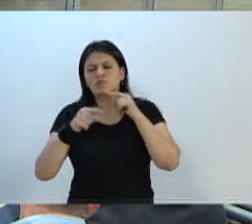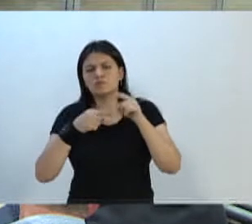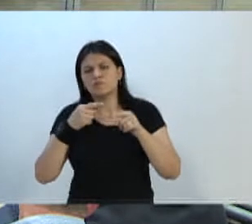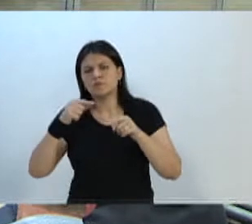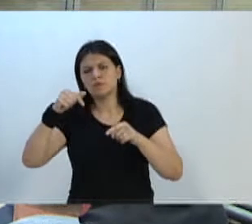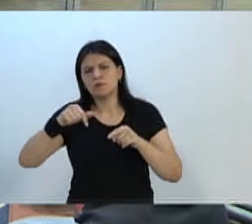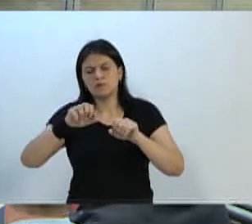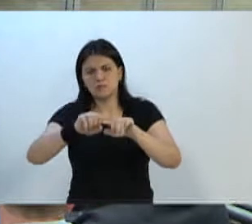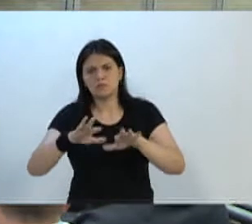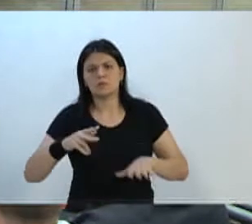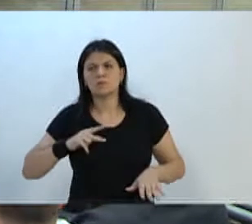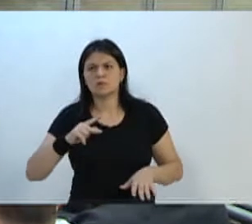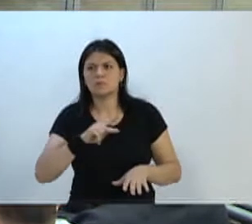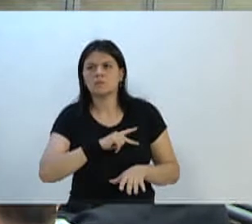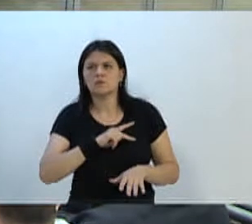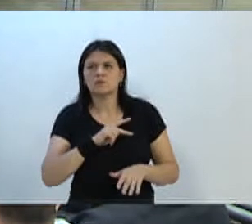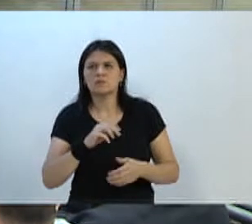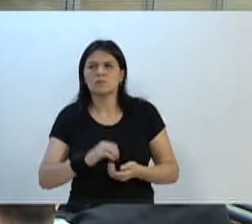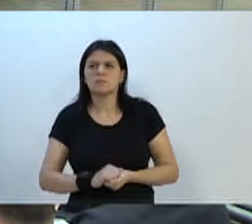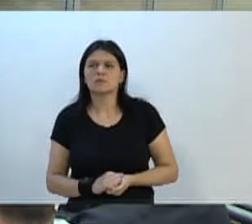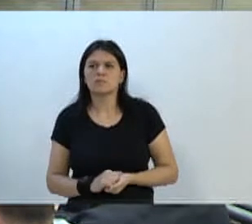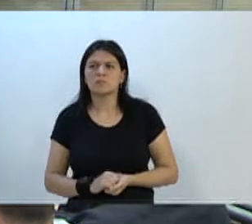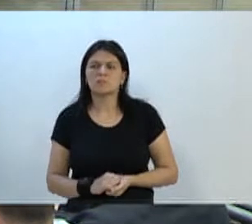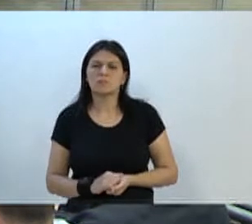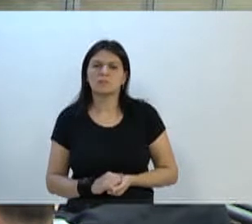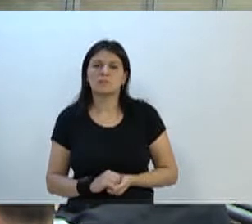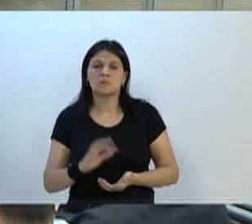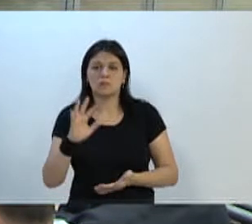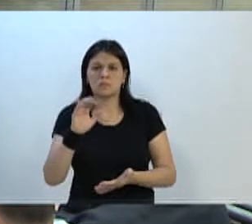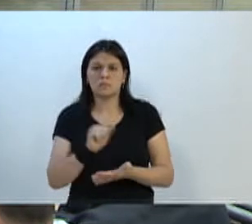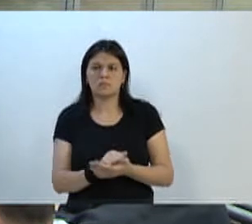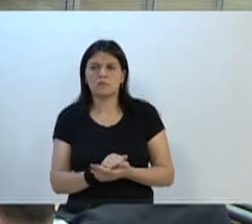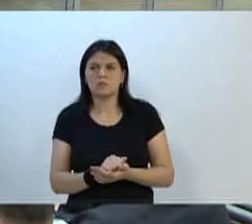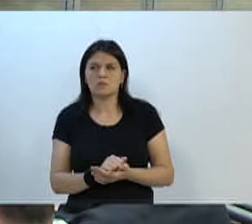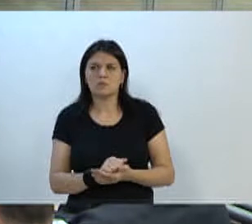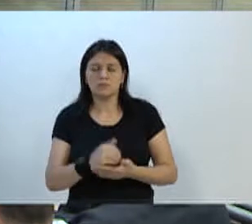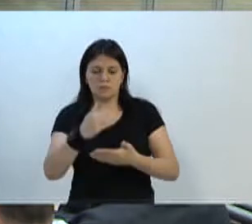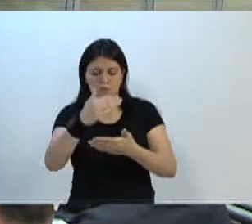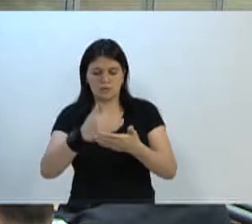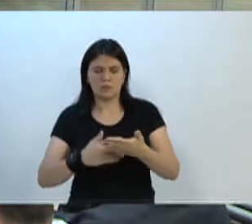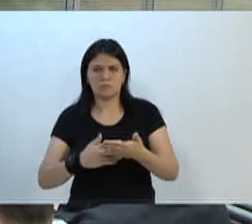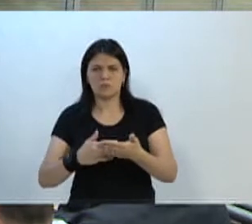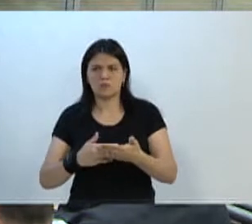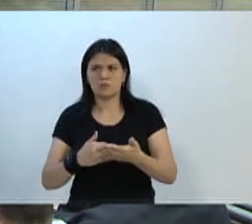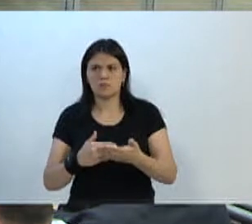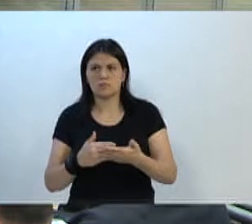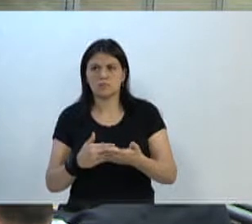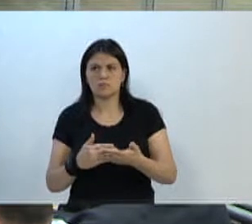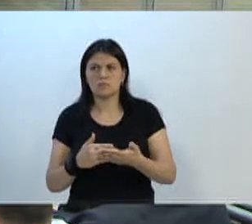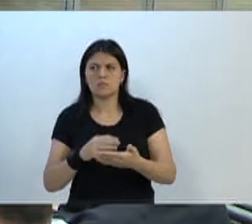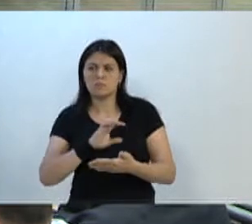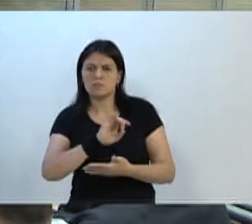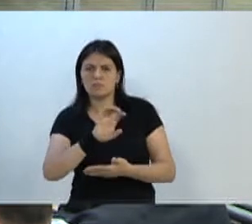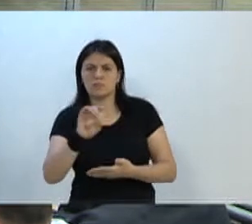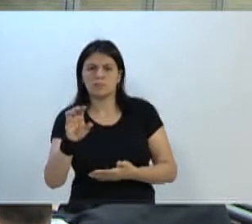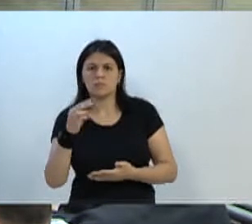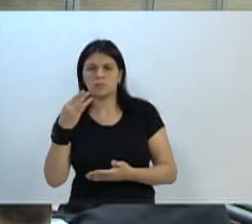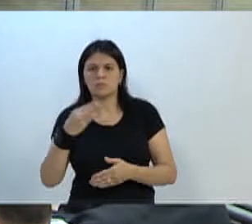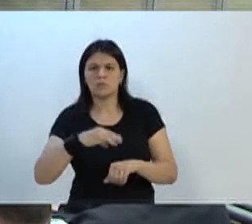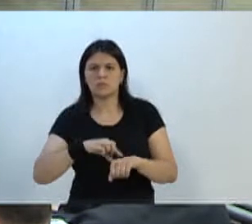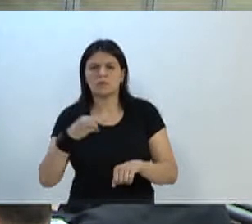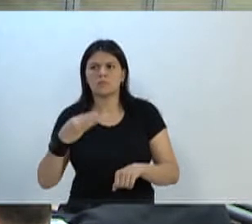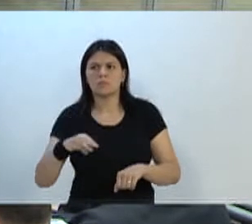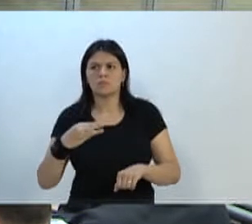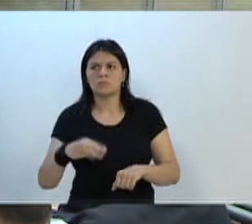nesta audiência pública relação dos inscritos fornecidos pelo cerimonial que tá aqui vou conceder aqui a cada um dos inscritos 3